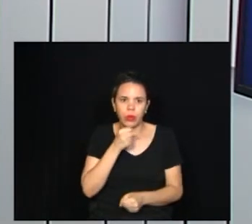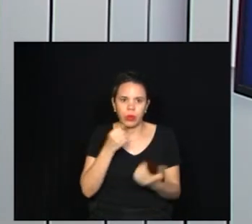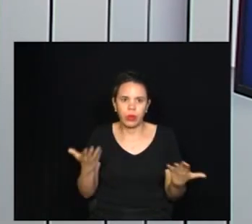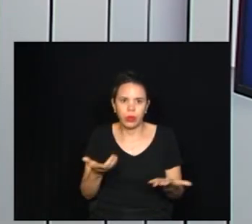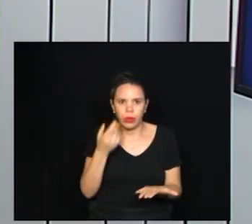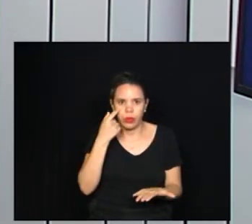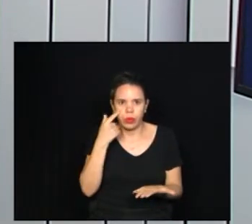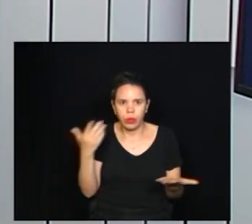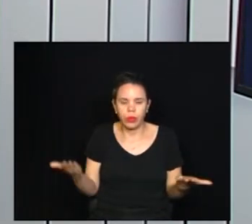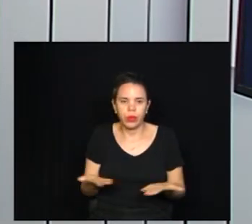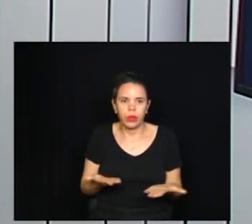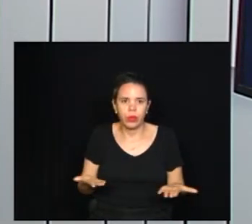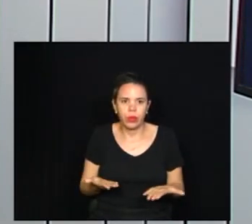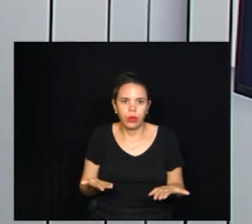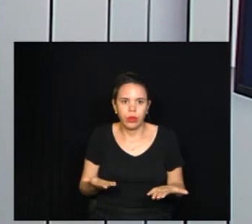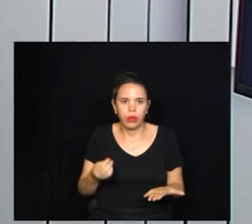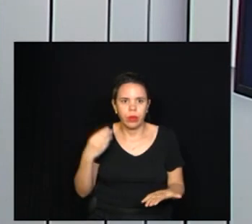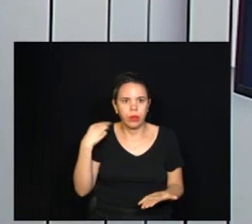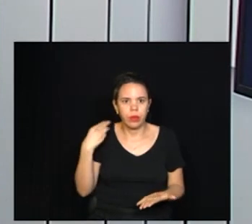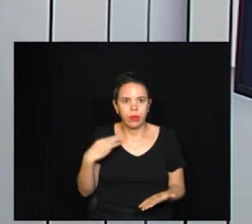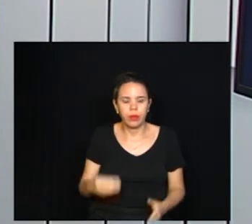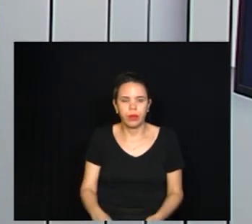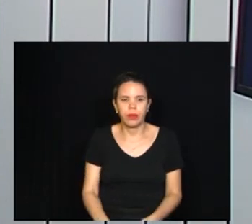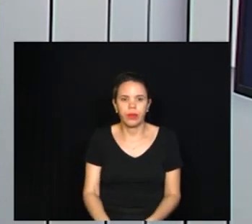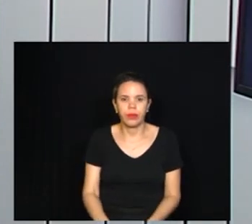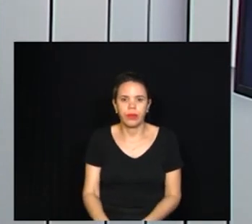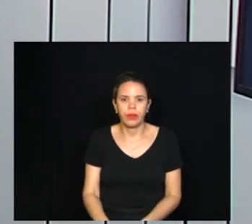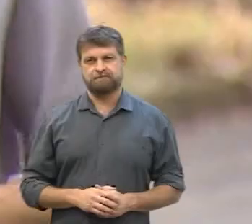que você acompanha agora com a Mariana Meira.